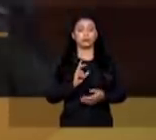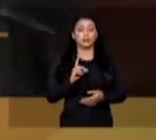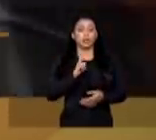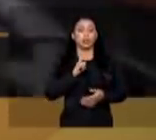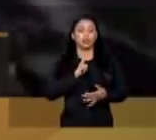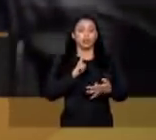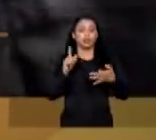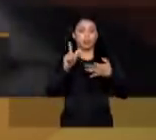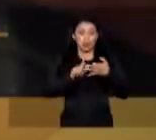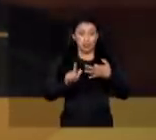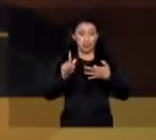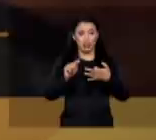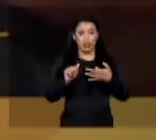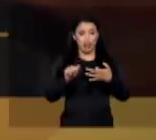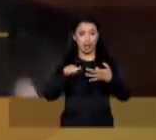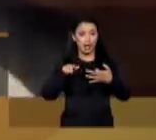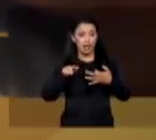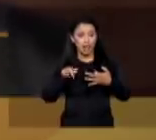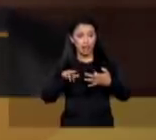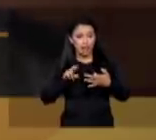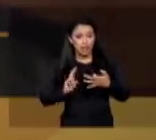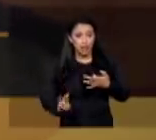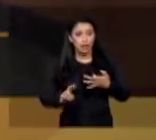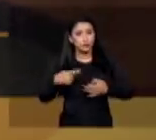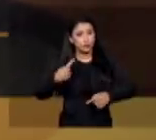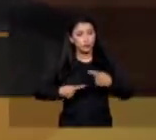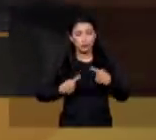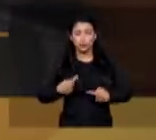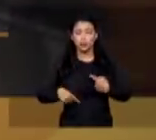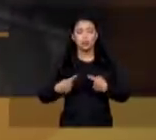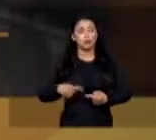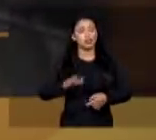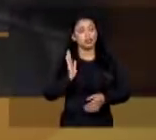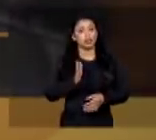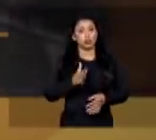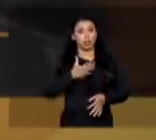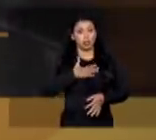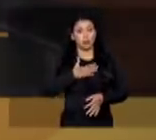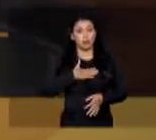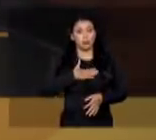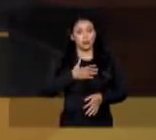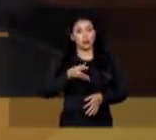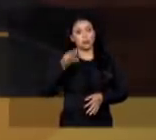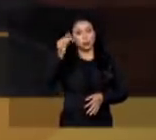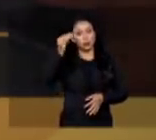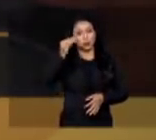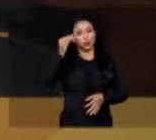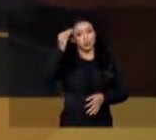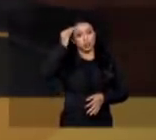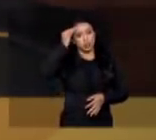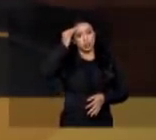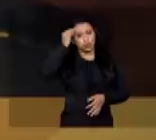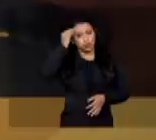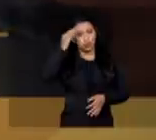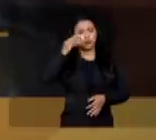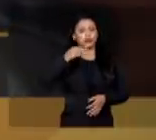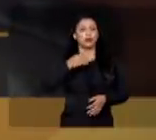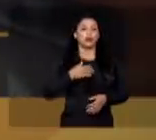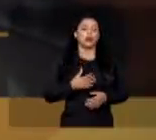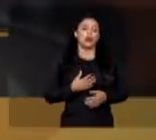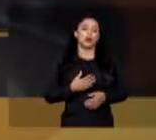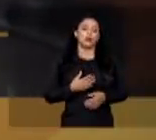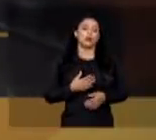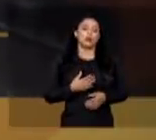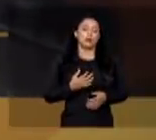agravo instrumento, a matéria foi debatida e, no meu modo de ver, com todo o respeito à posição do eminente ministro Alexandre Moraes,